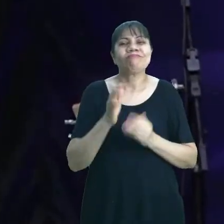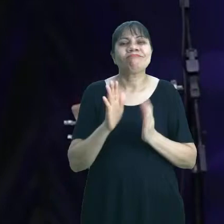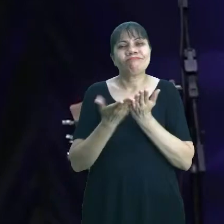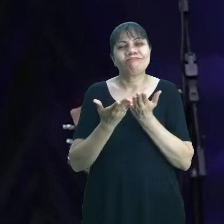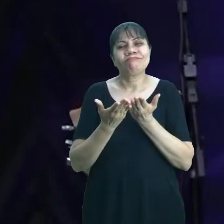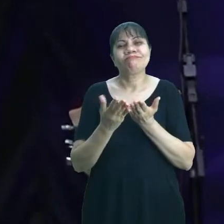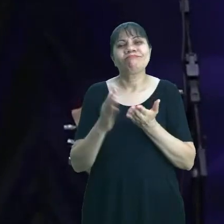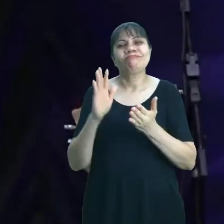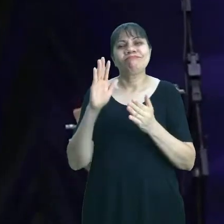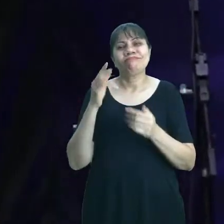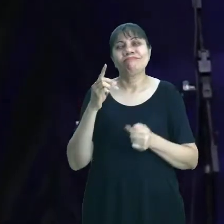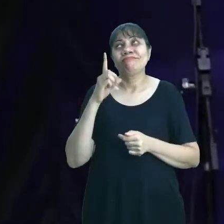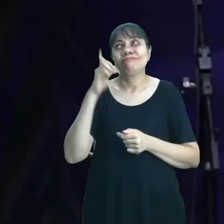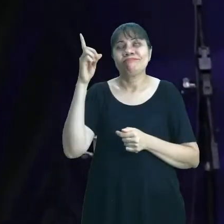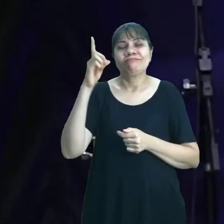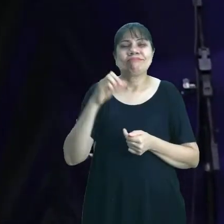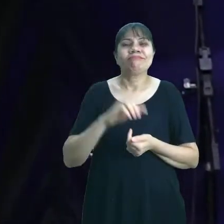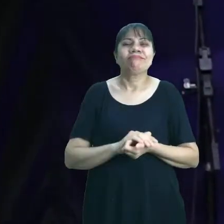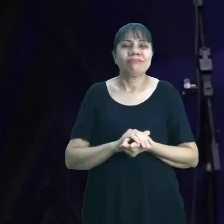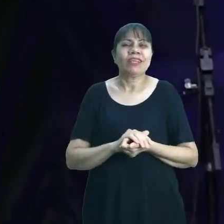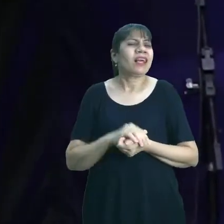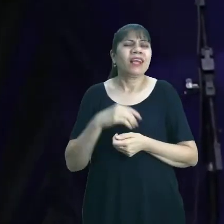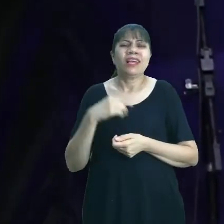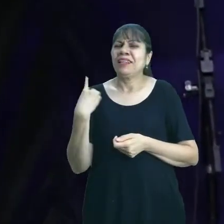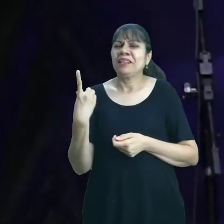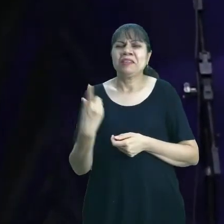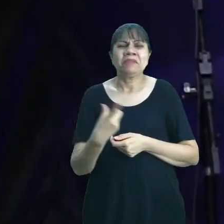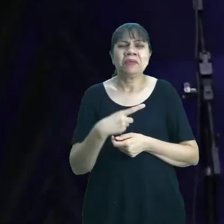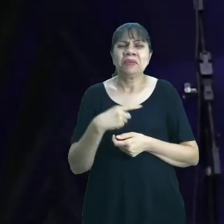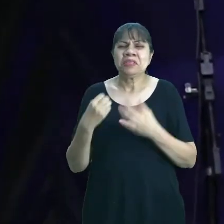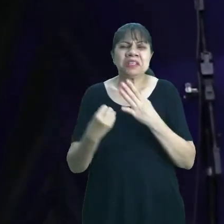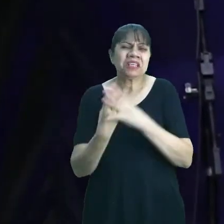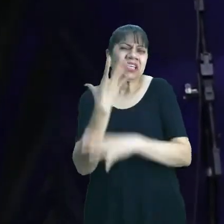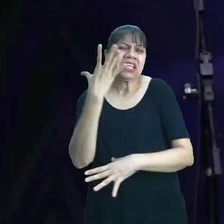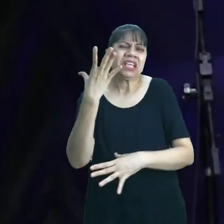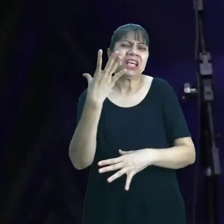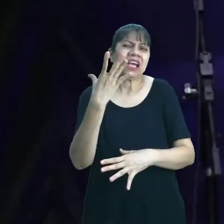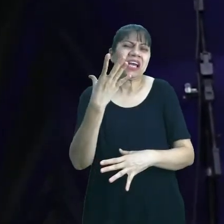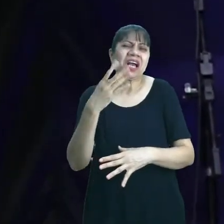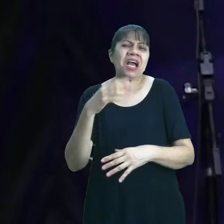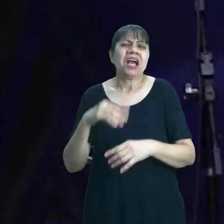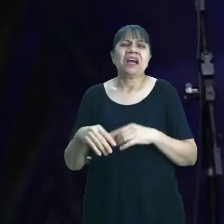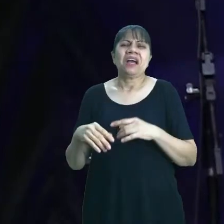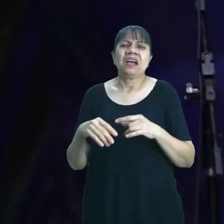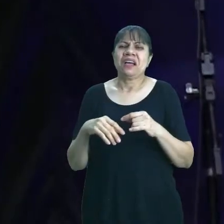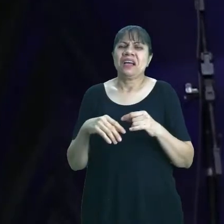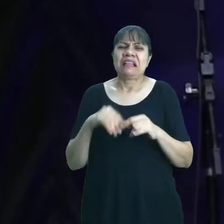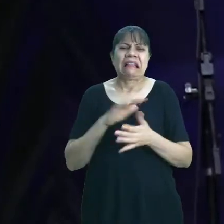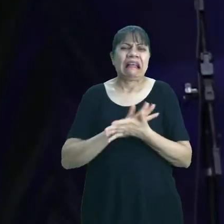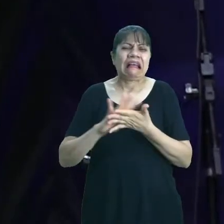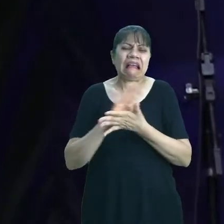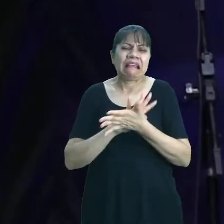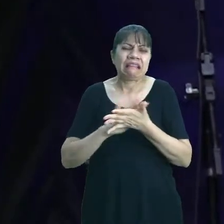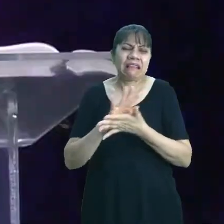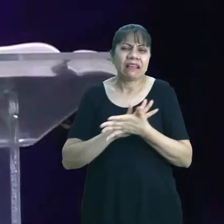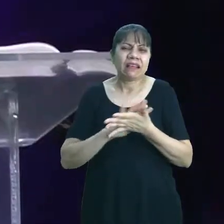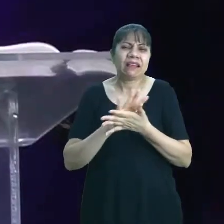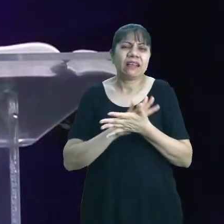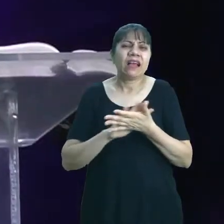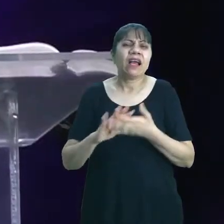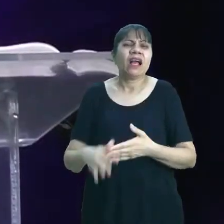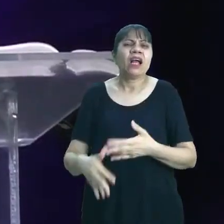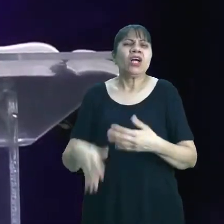mãos. Não vamos inventar roda. Toda a orientação que você precisa para a